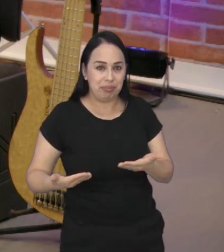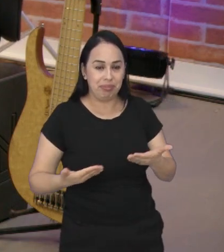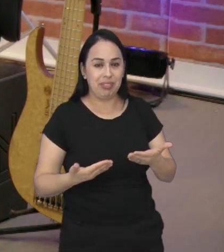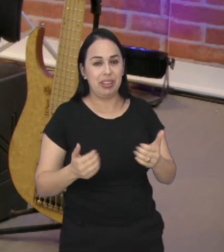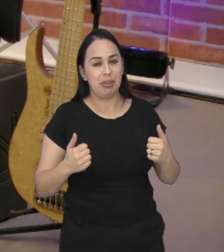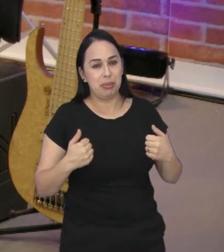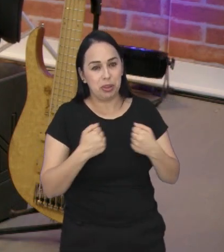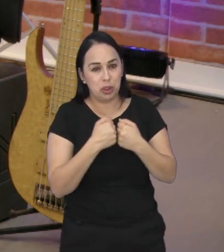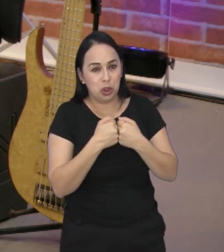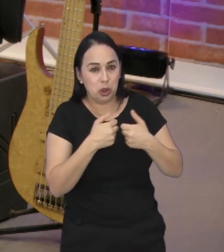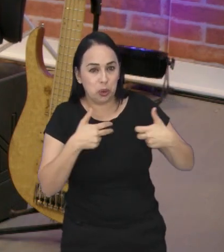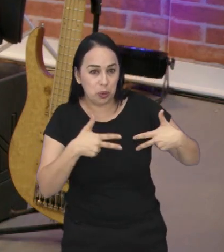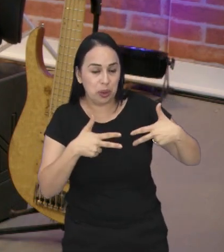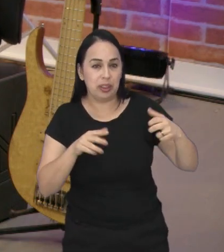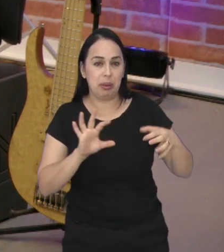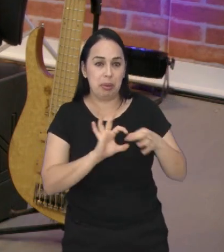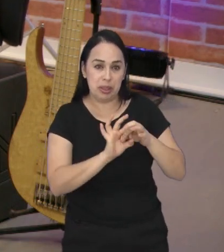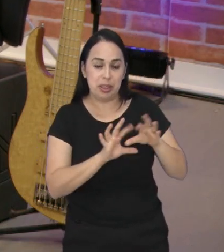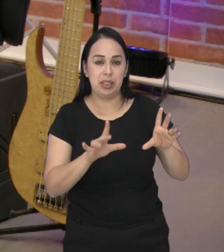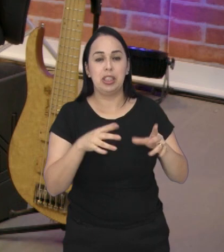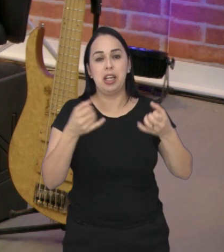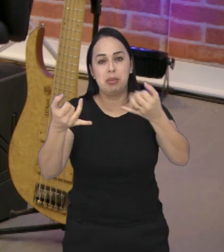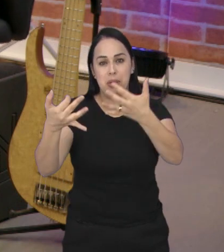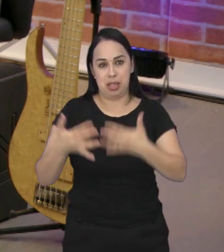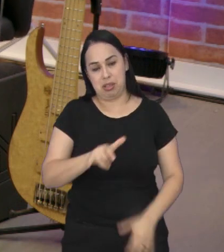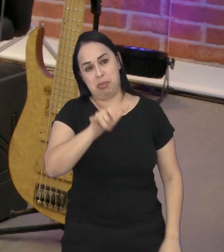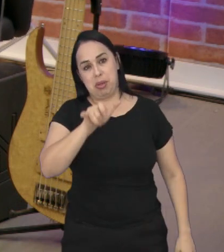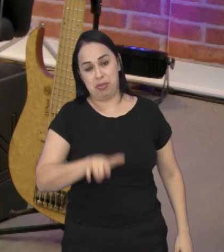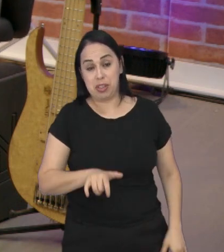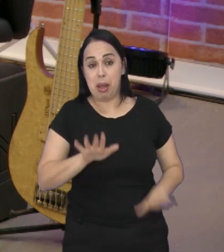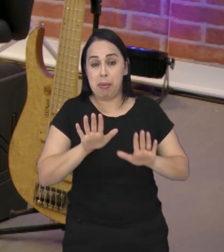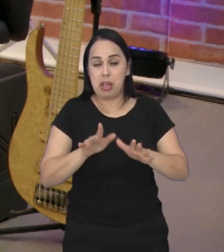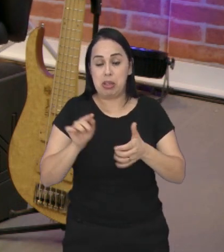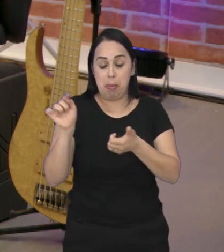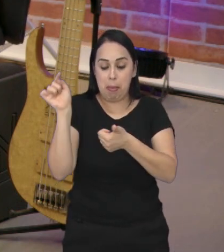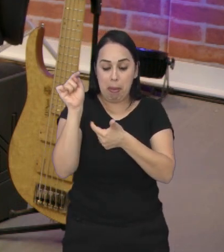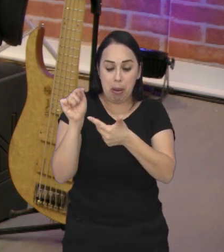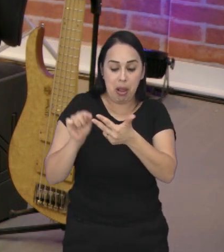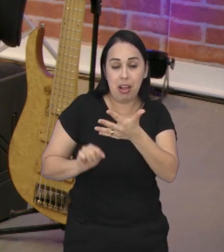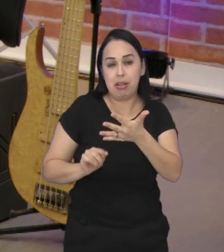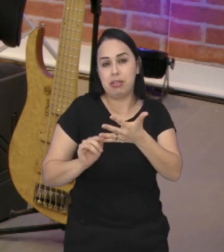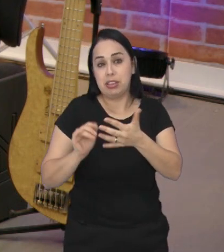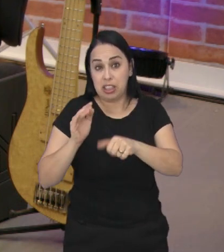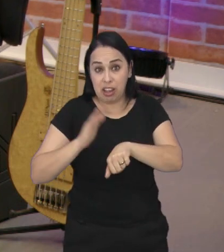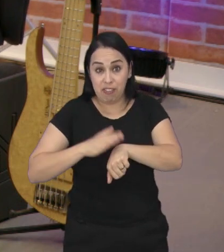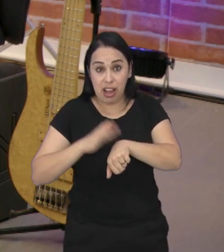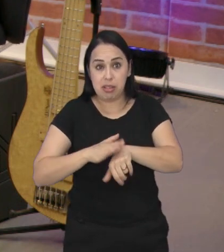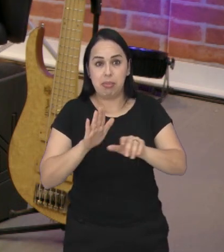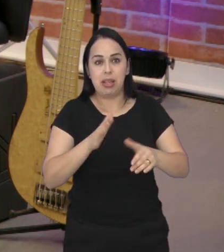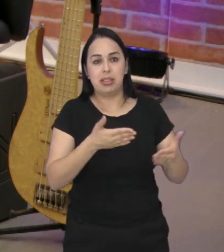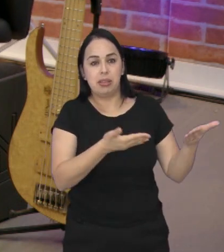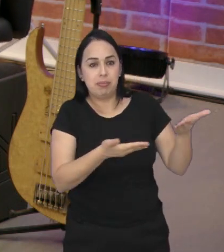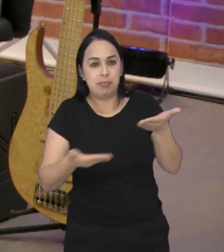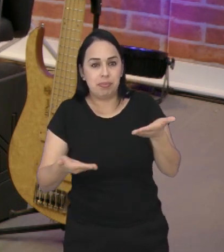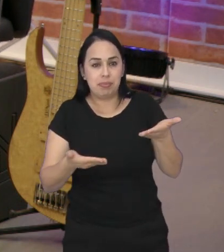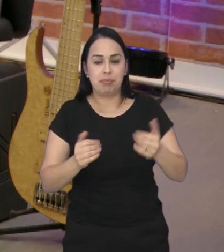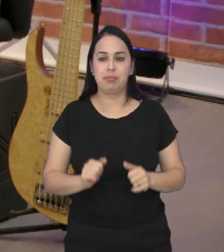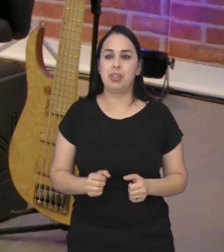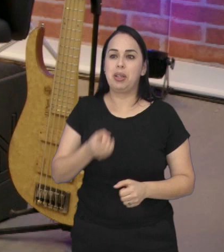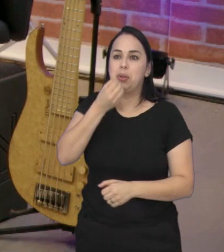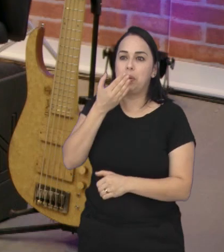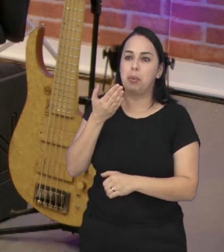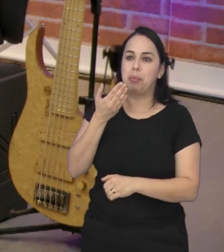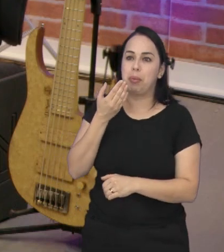mano? Eu que agradeço o Tamo convite. junto. Rosa, já expliquei um pouco pra galera quem é você, das inúmeras coisas que você faz, mas eu gostaria que você se apresentasse